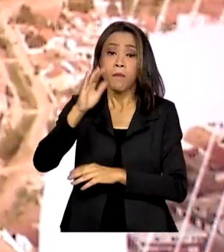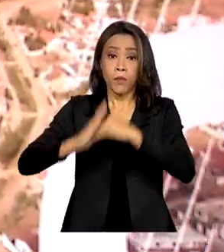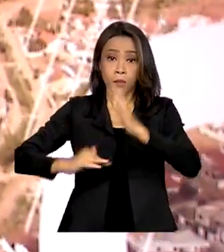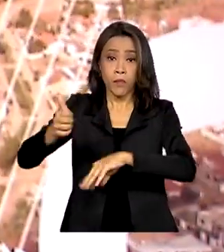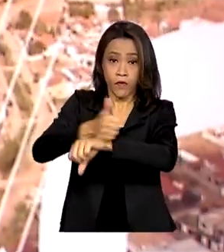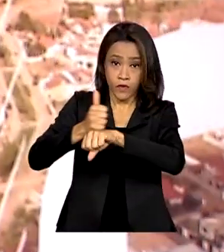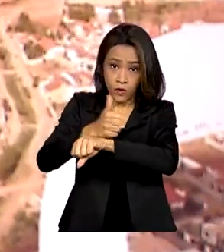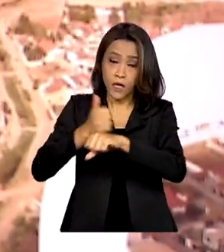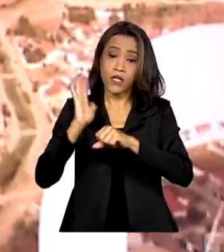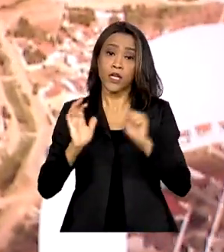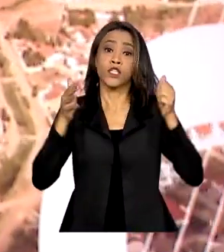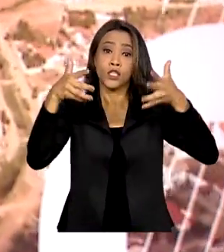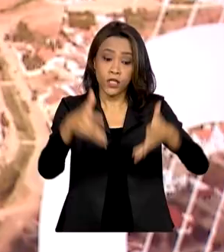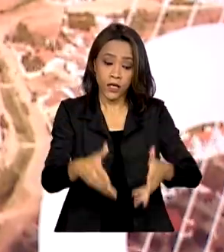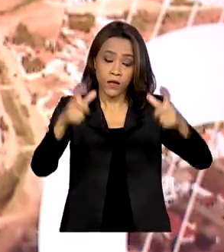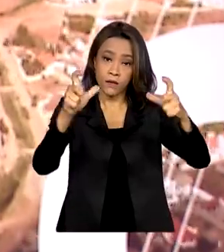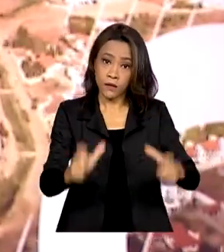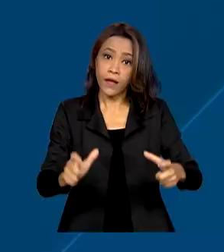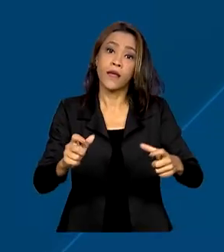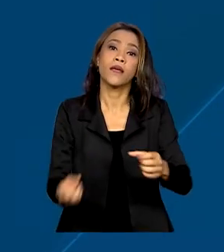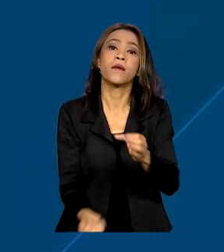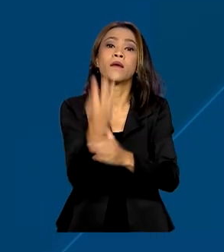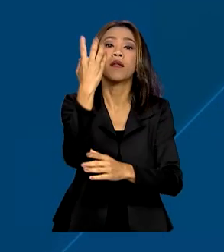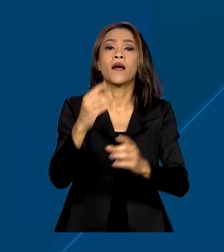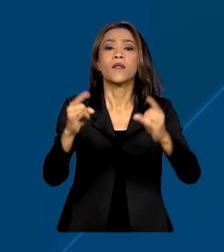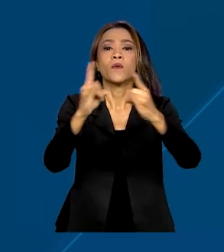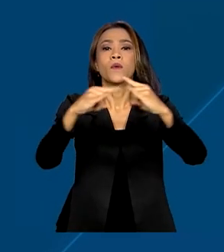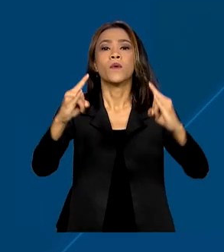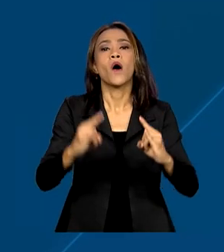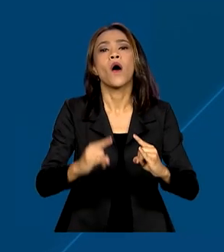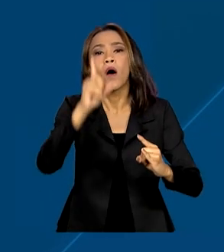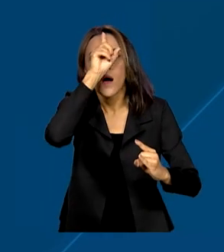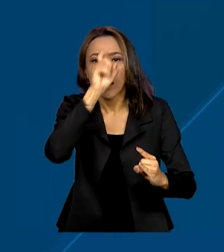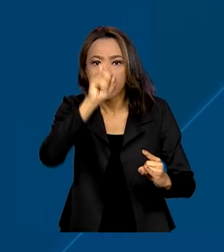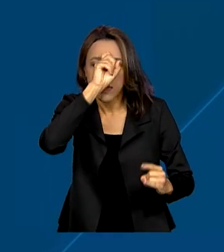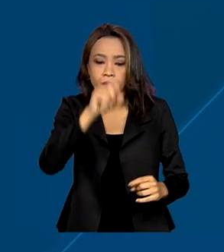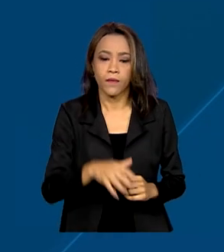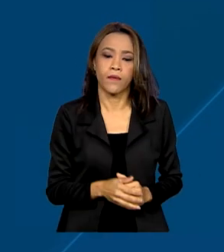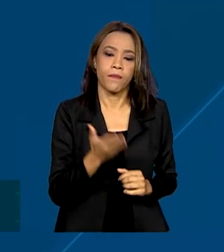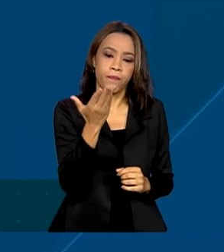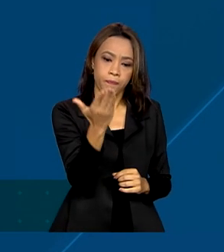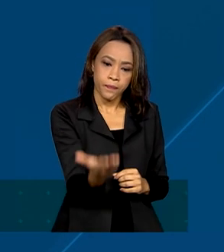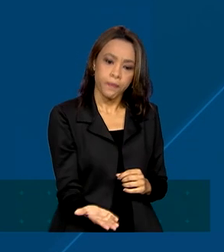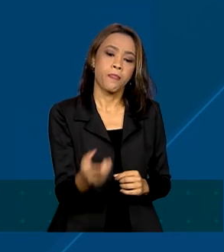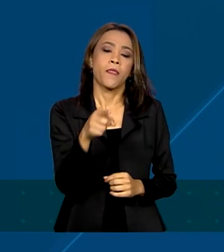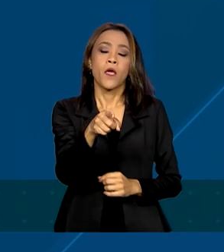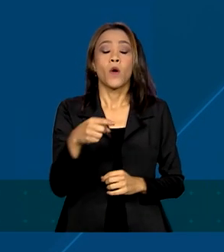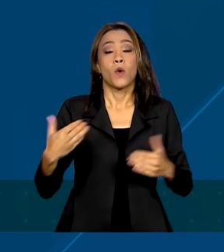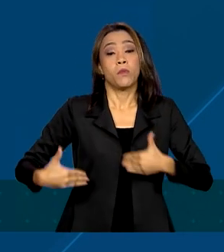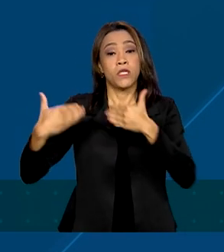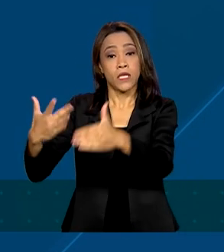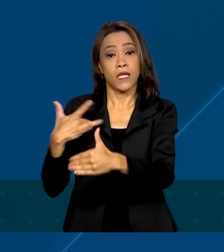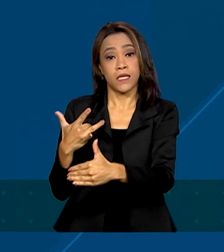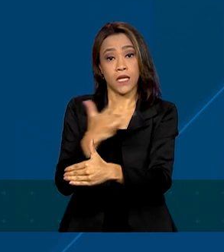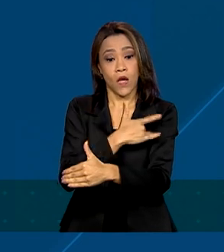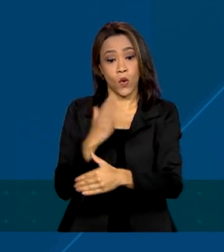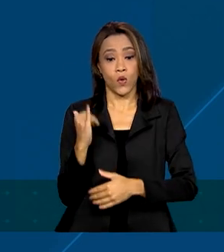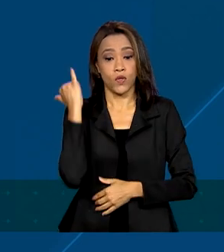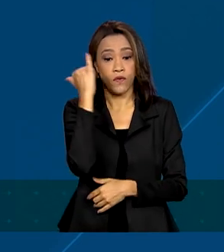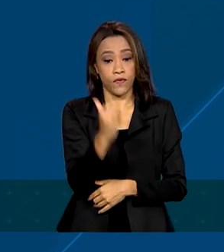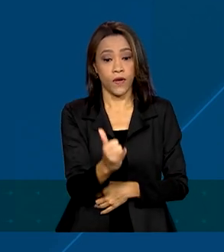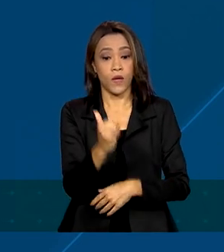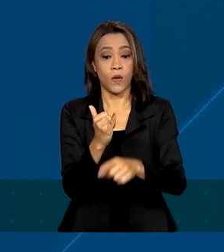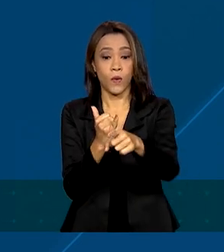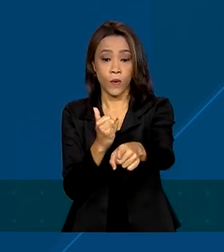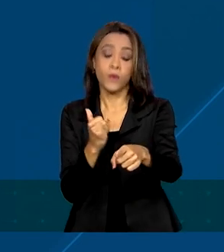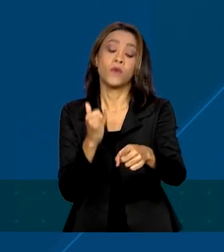de campanha são montados na região. Foi assim que o Ministério da Saúde descreveu a situação do povo